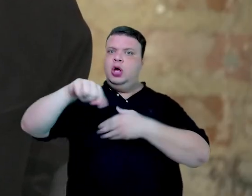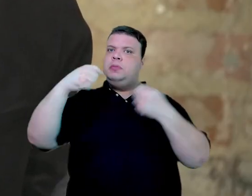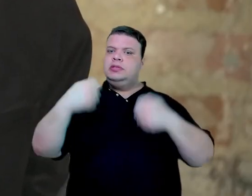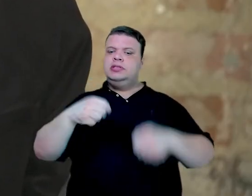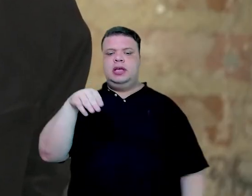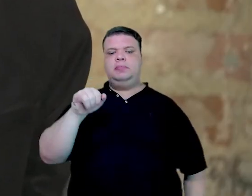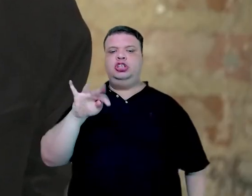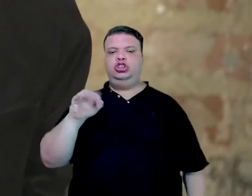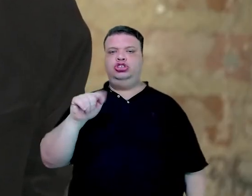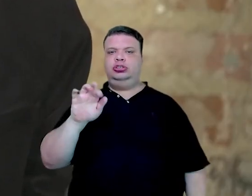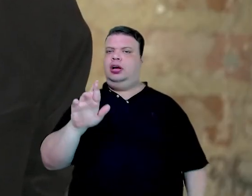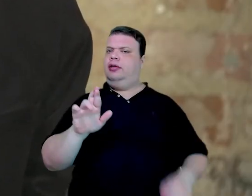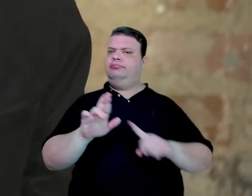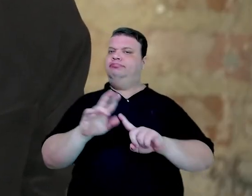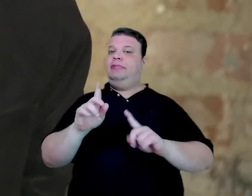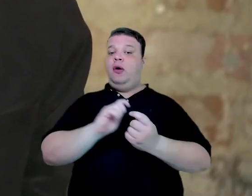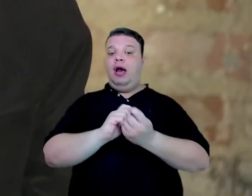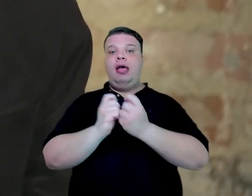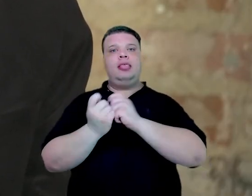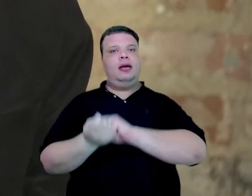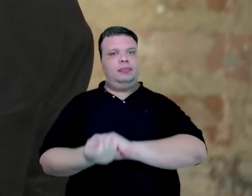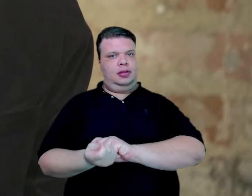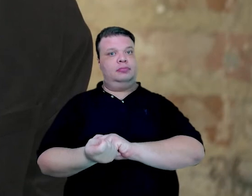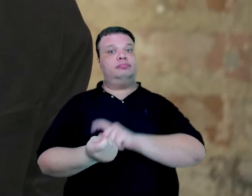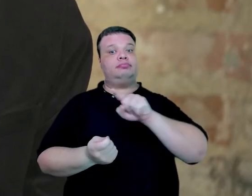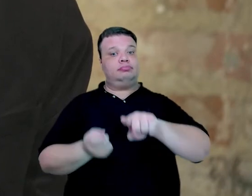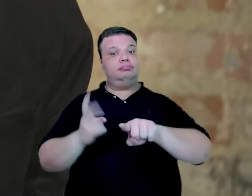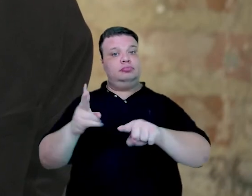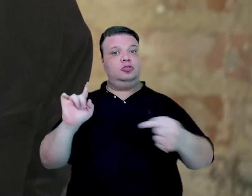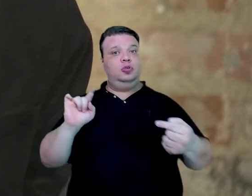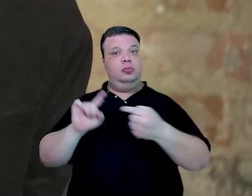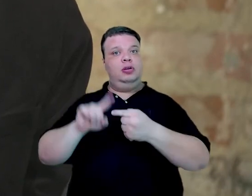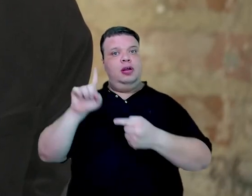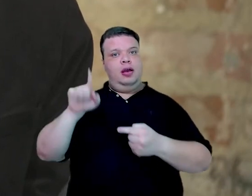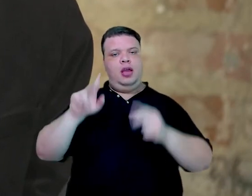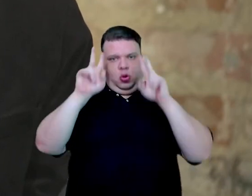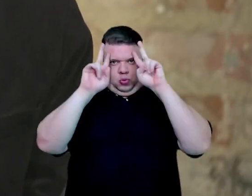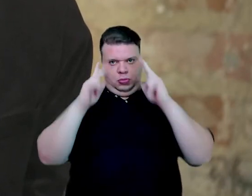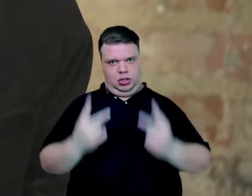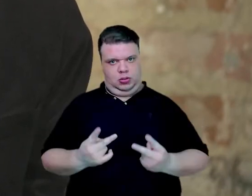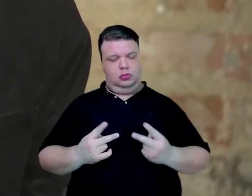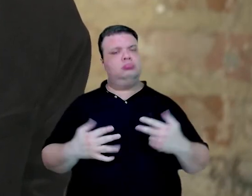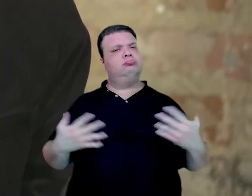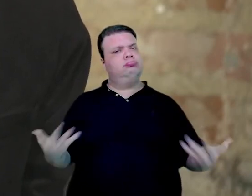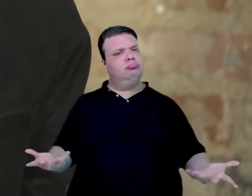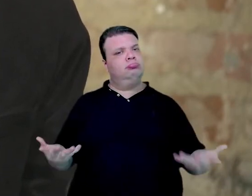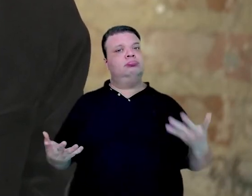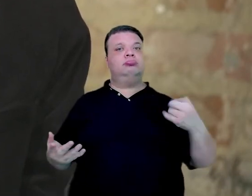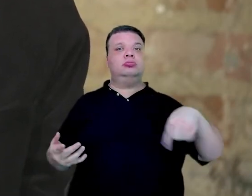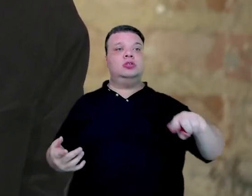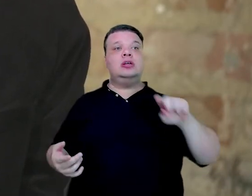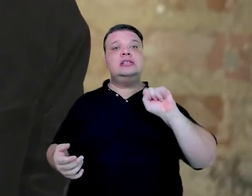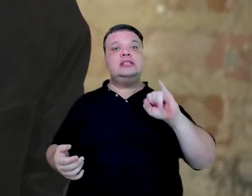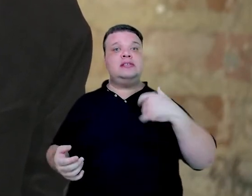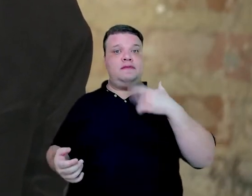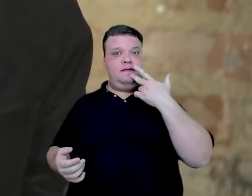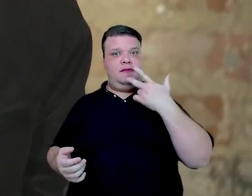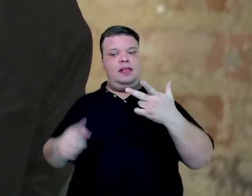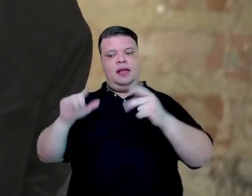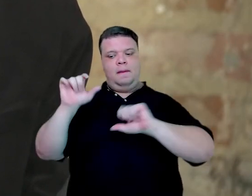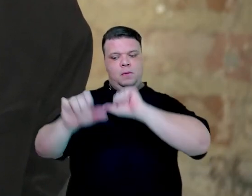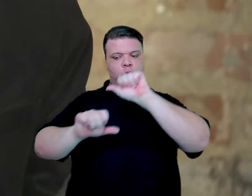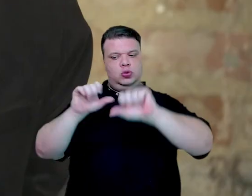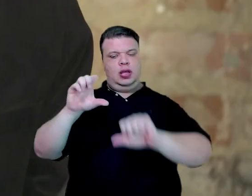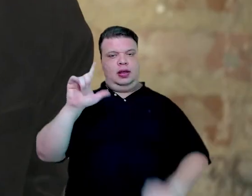ligada à raça humana. Ou seja, quando a gente está falando em mudanças climáticas, nós estamos falando no universo da questão do